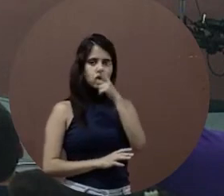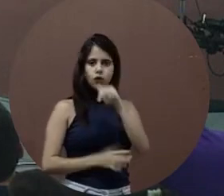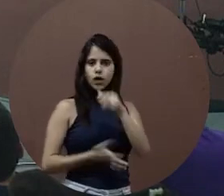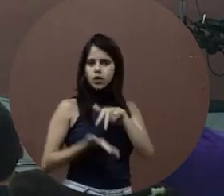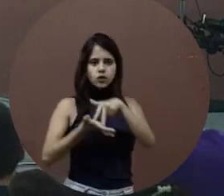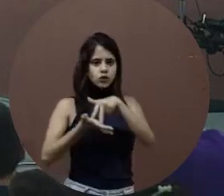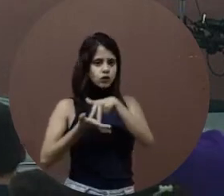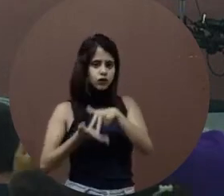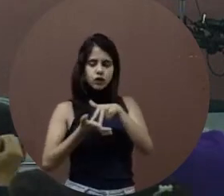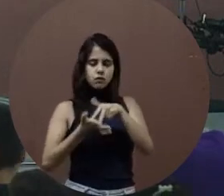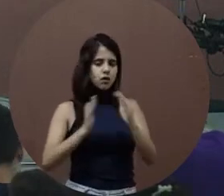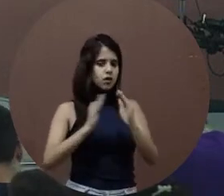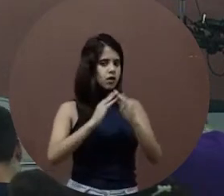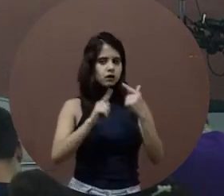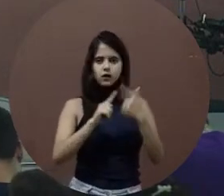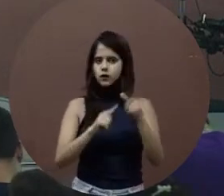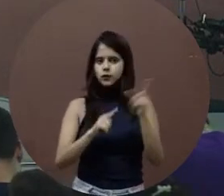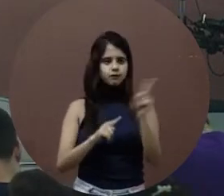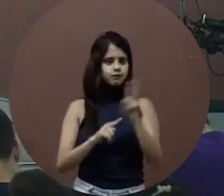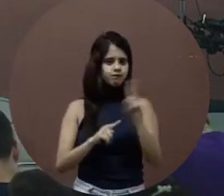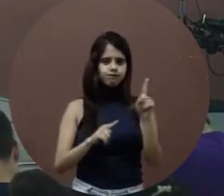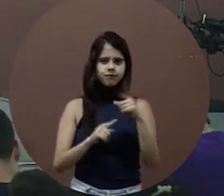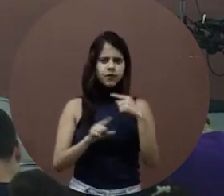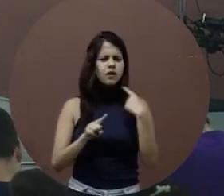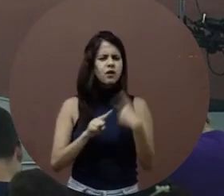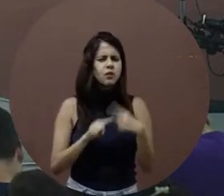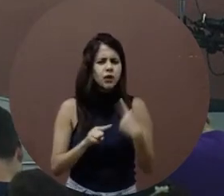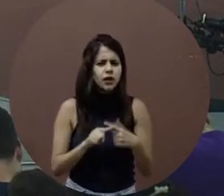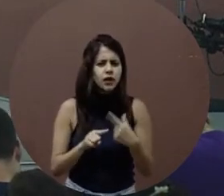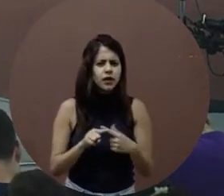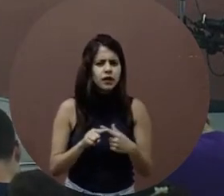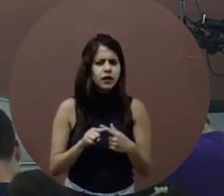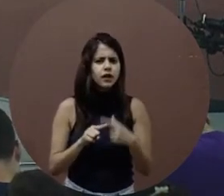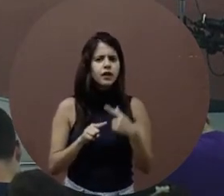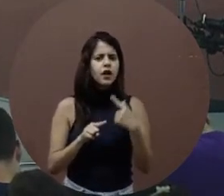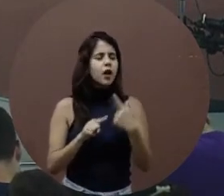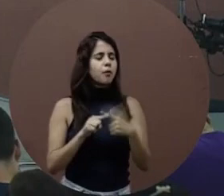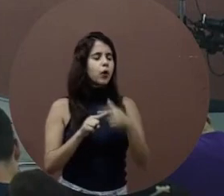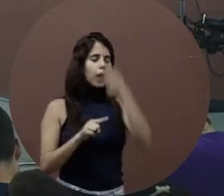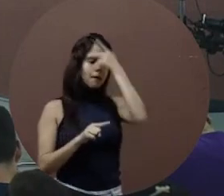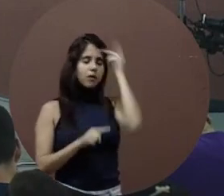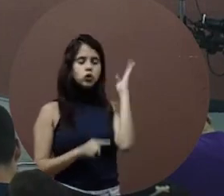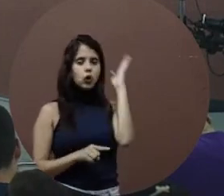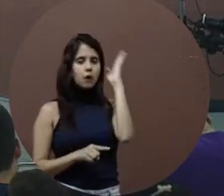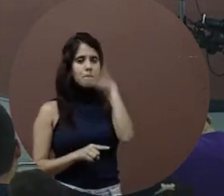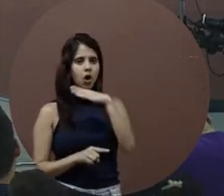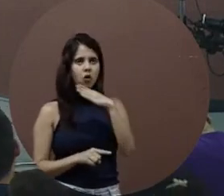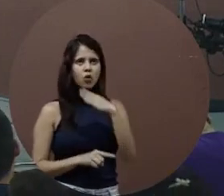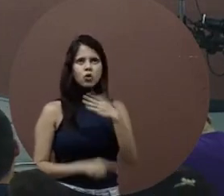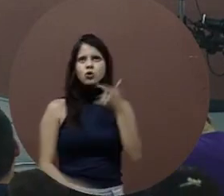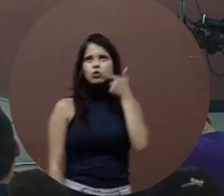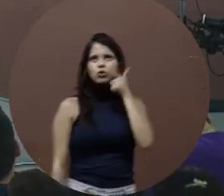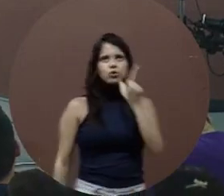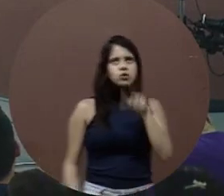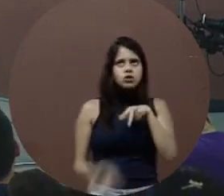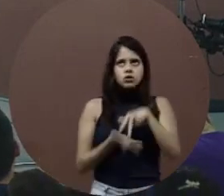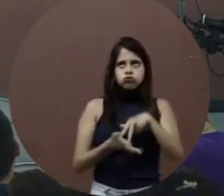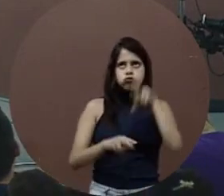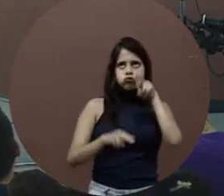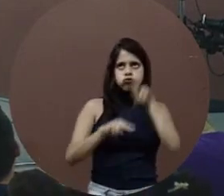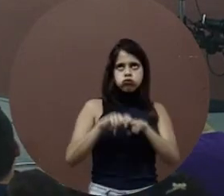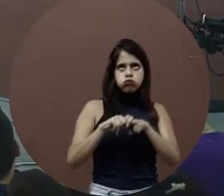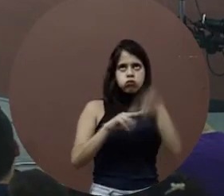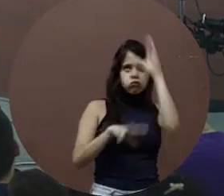prevalecerão na congregação dos justos. Sabe por quê? Porque o cara não aguenta ficar aqui ouvindo eu falar isso. Você pode ouvir